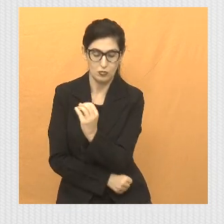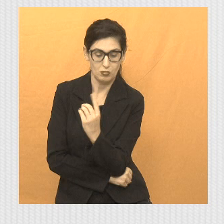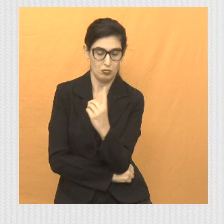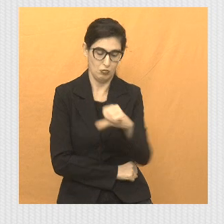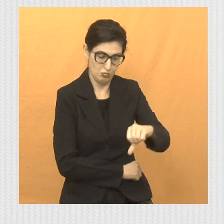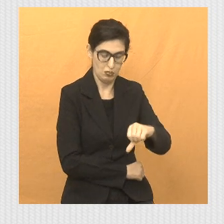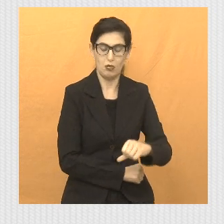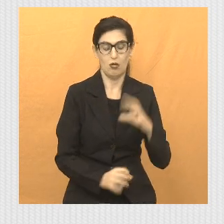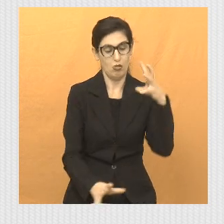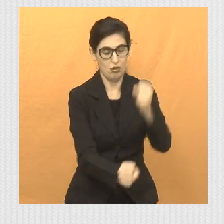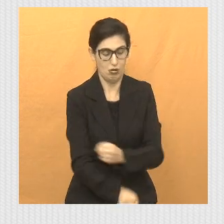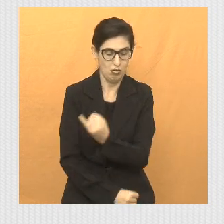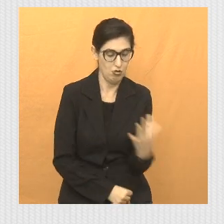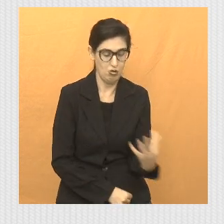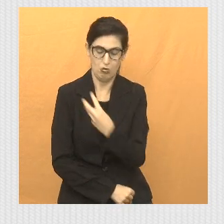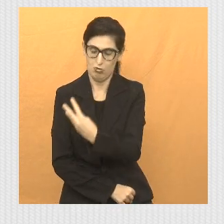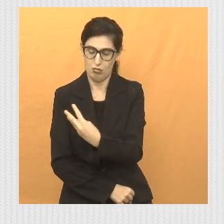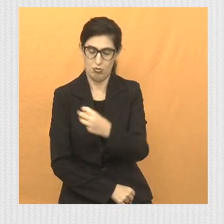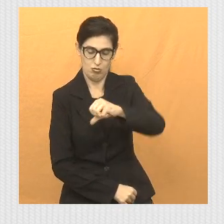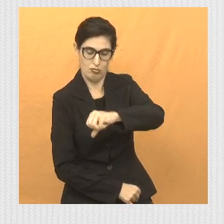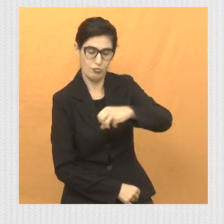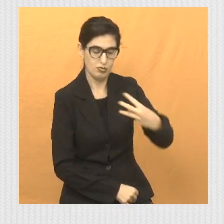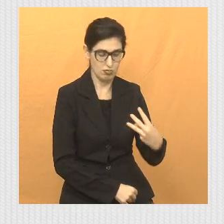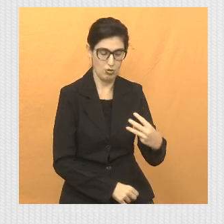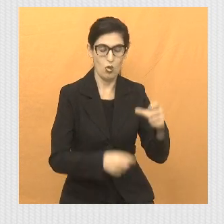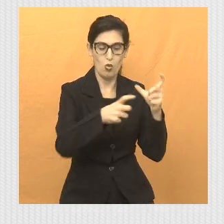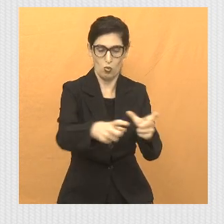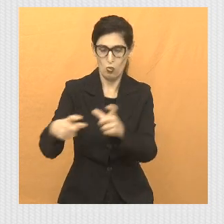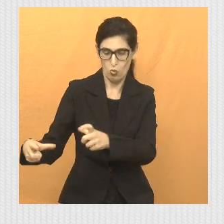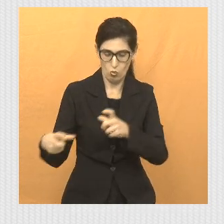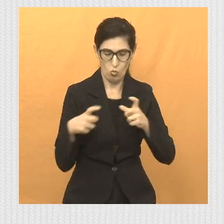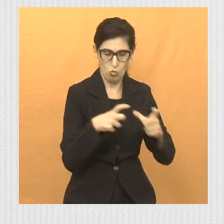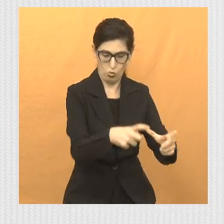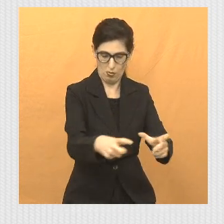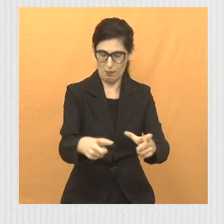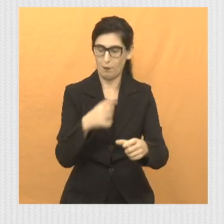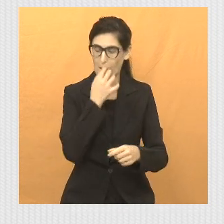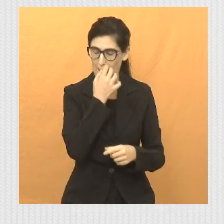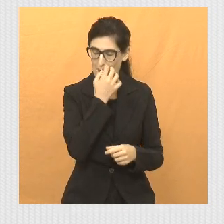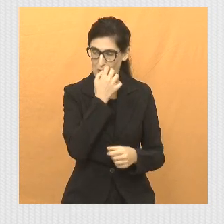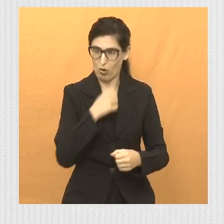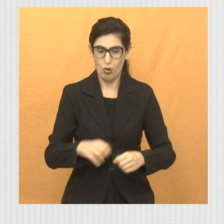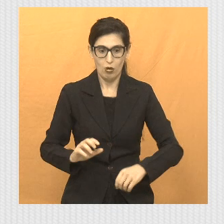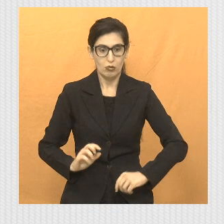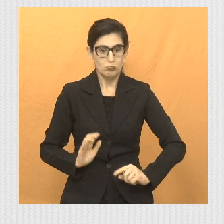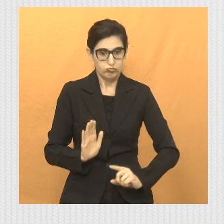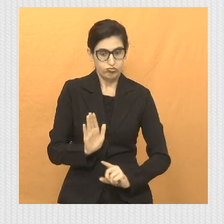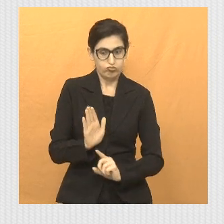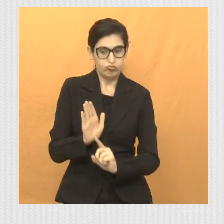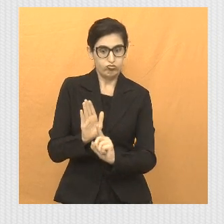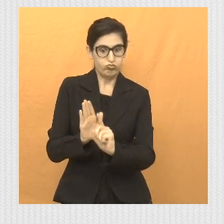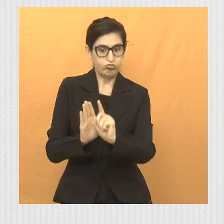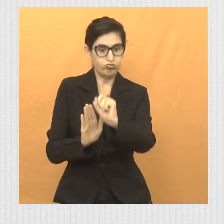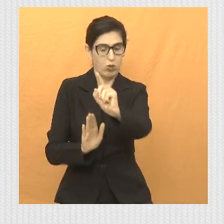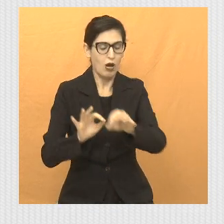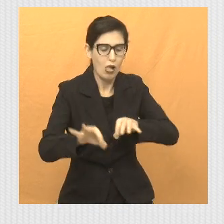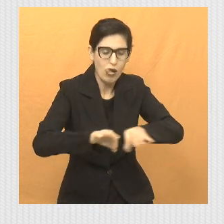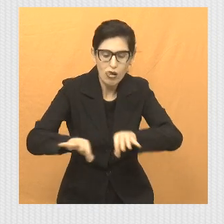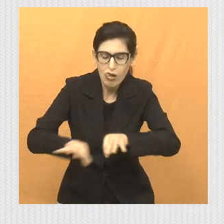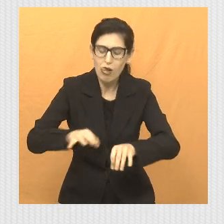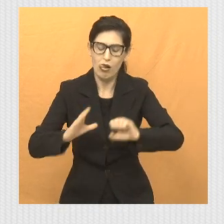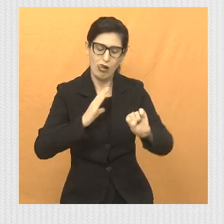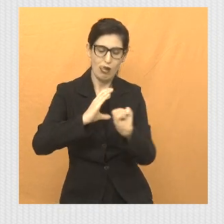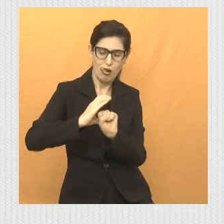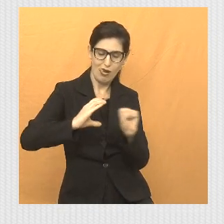com 393 leitos. Esse aumento se deve a uma readequação na Santa Casa de